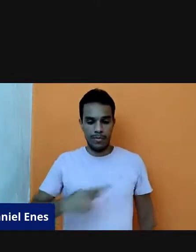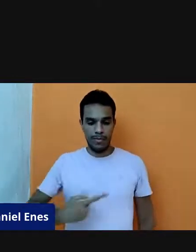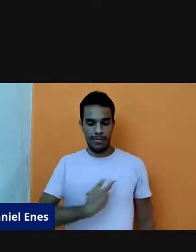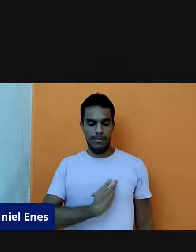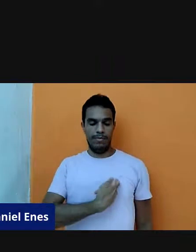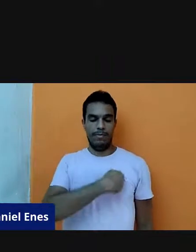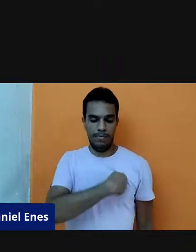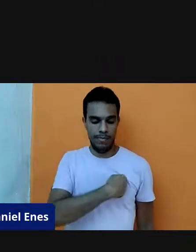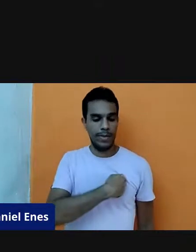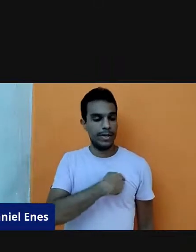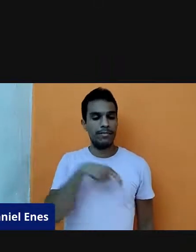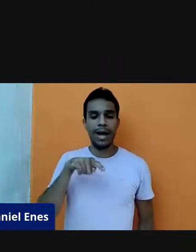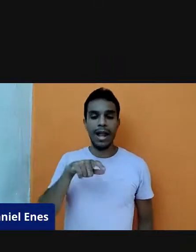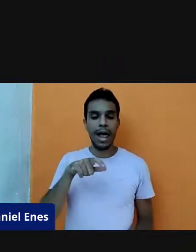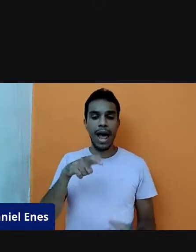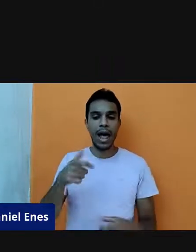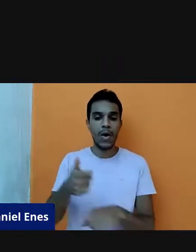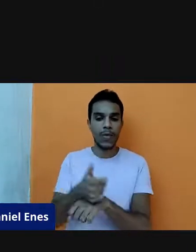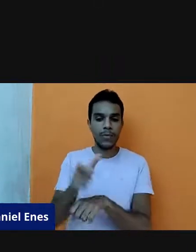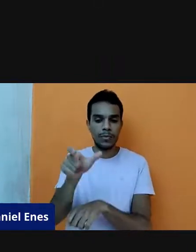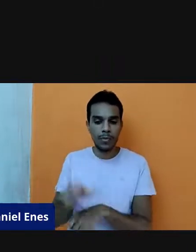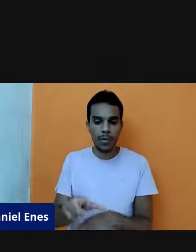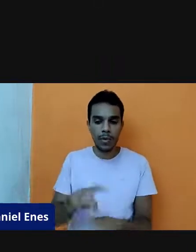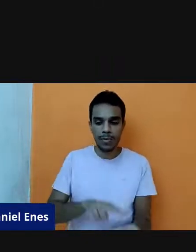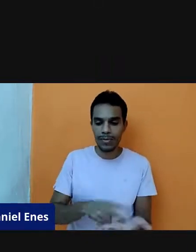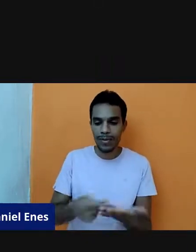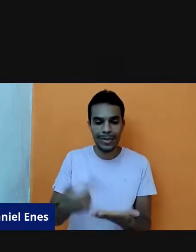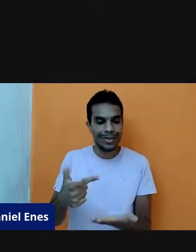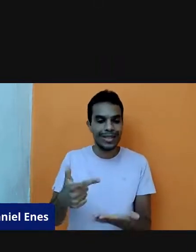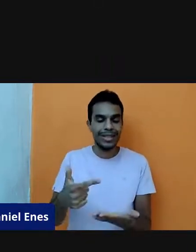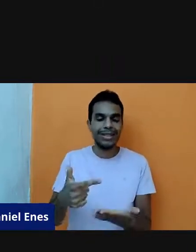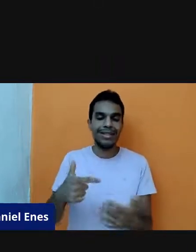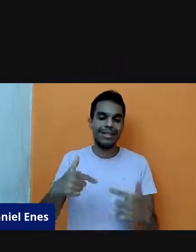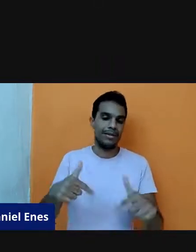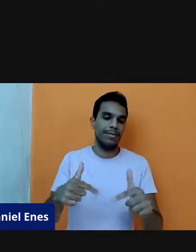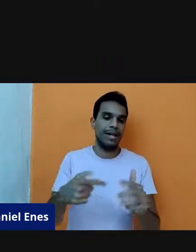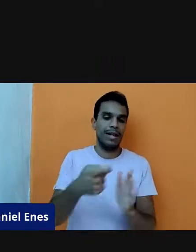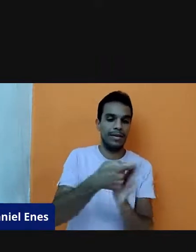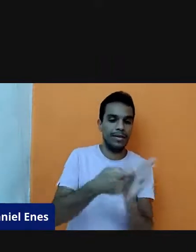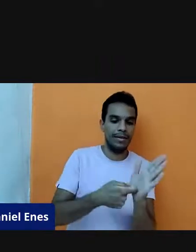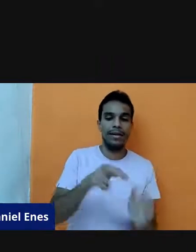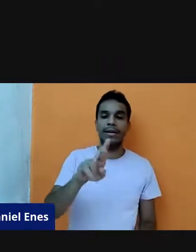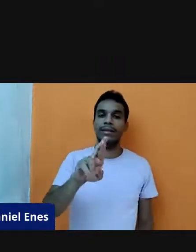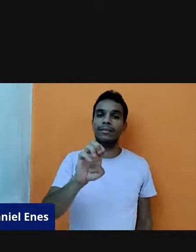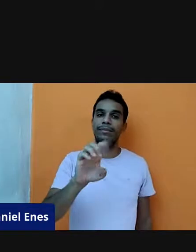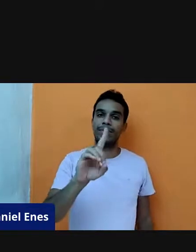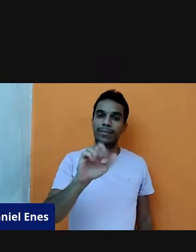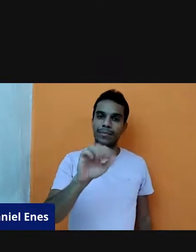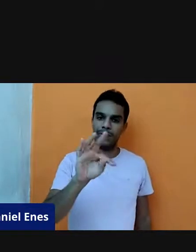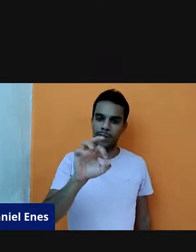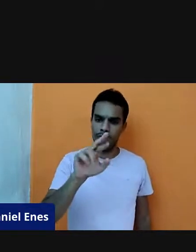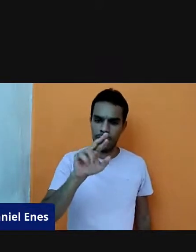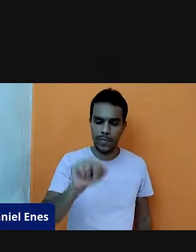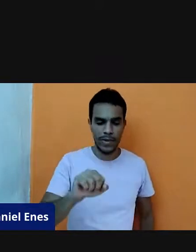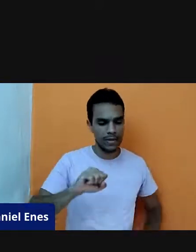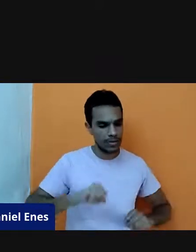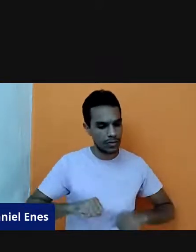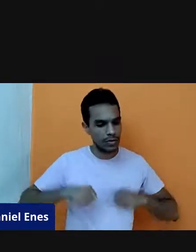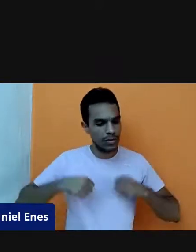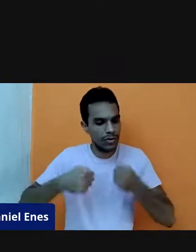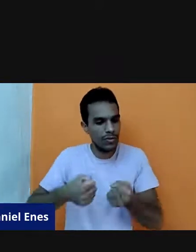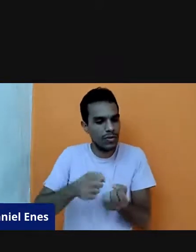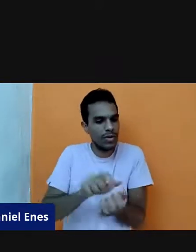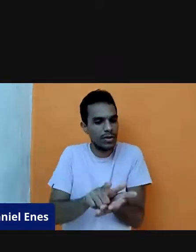de tradutora, ela vai trabalhar como redatora. Então, ela começa, de fato, a se dedicar ao jornalismo